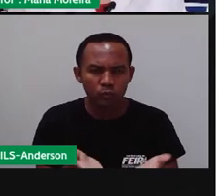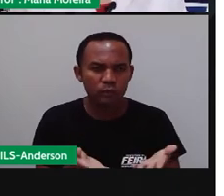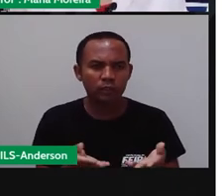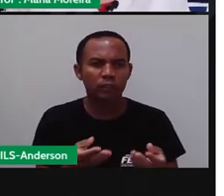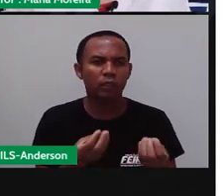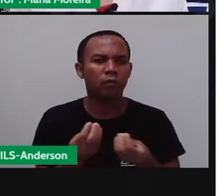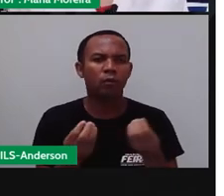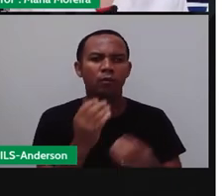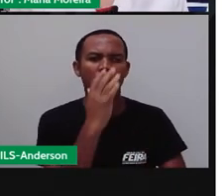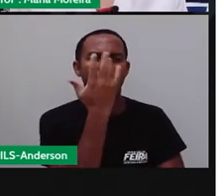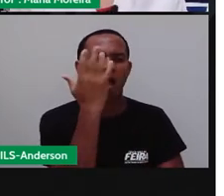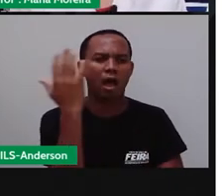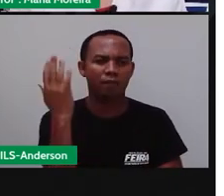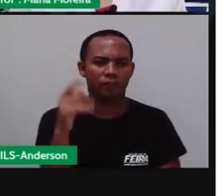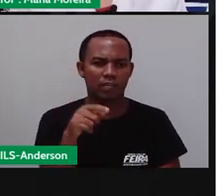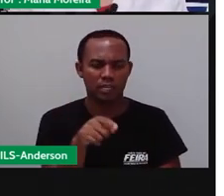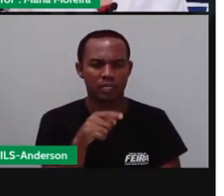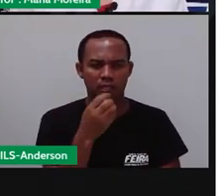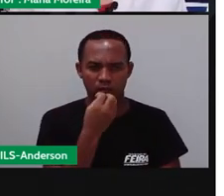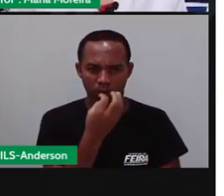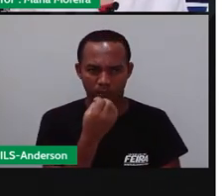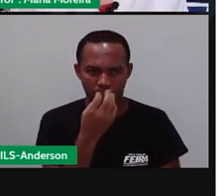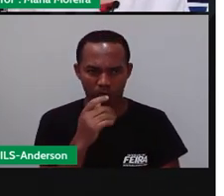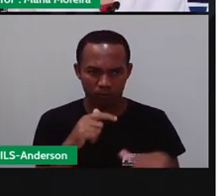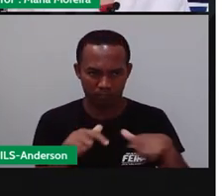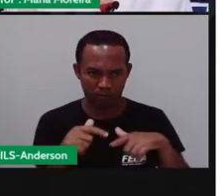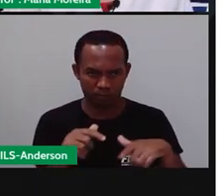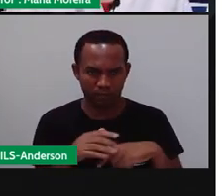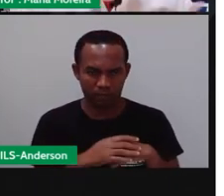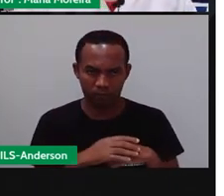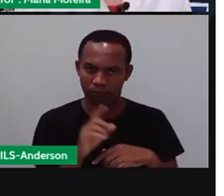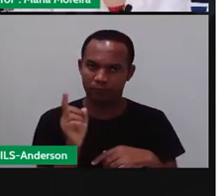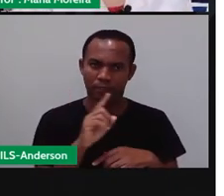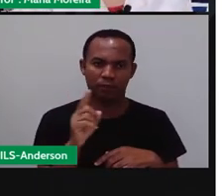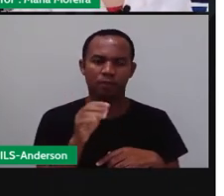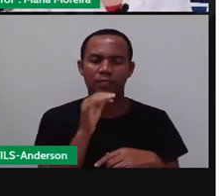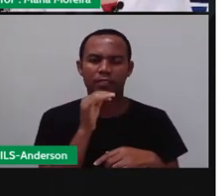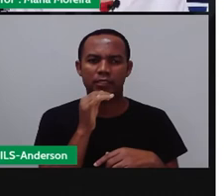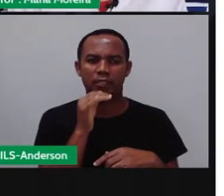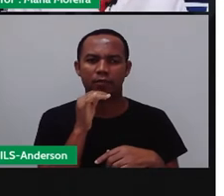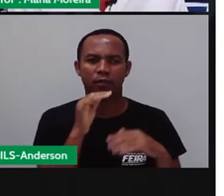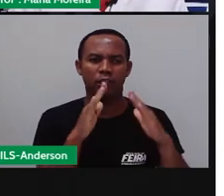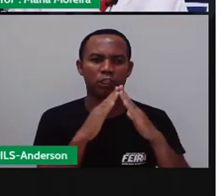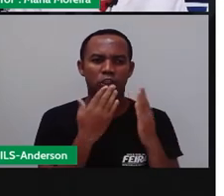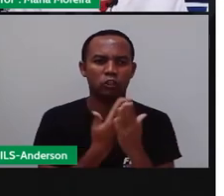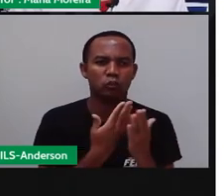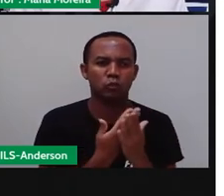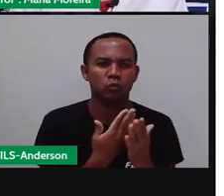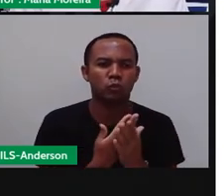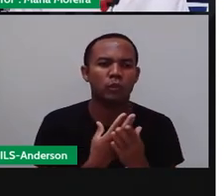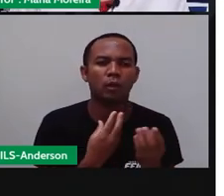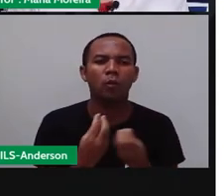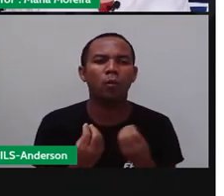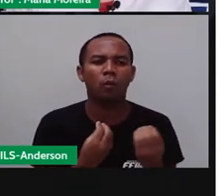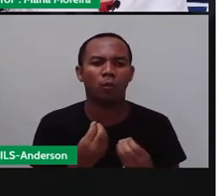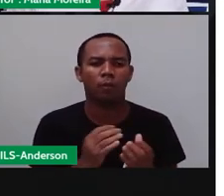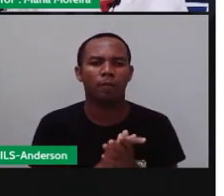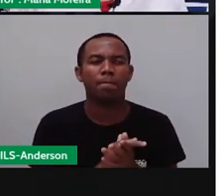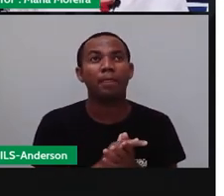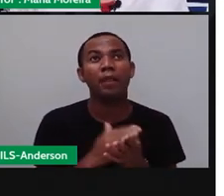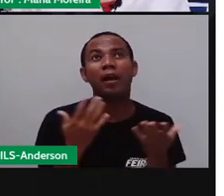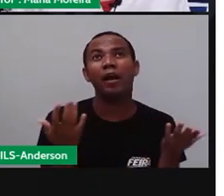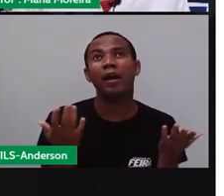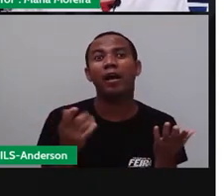as árvores, ele vai ser um bom jardineiro? Não. Se ele não estuda sobre aquilo, ele não será um bom jardineiro. Ah, mas